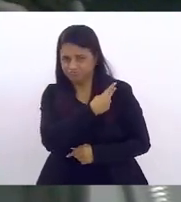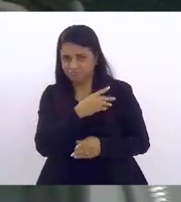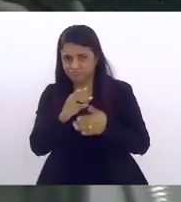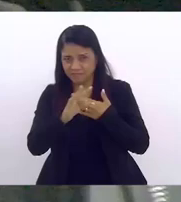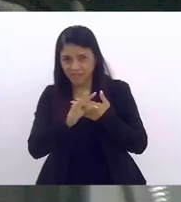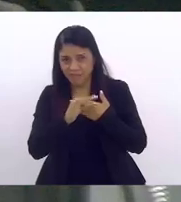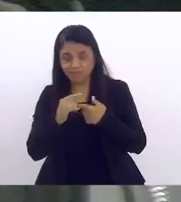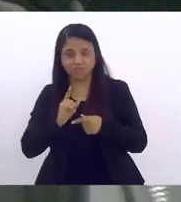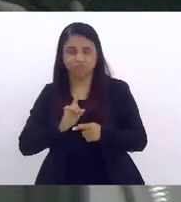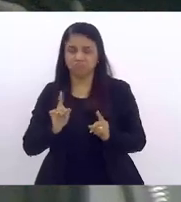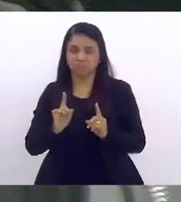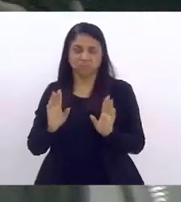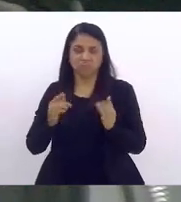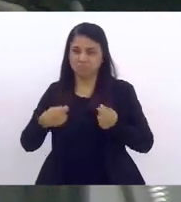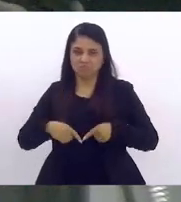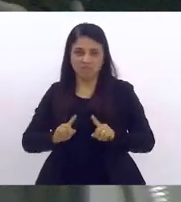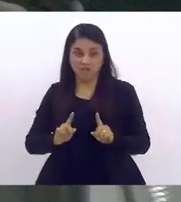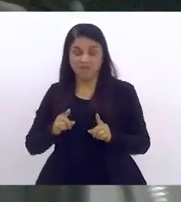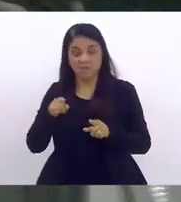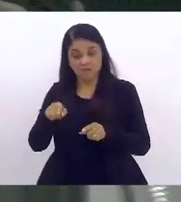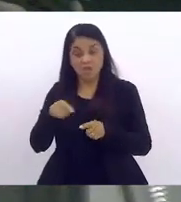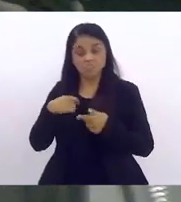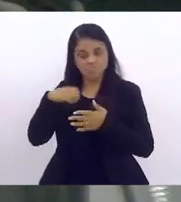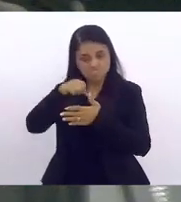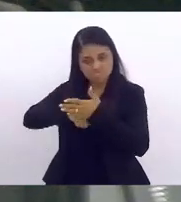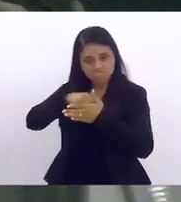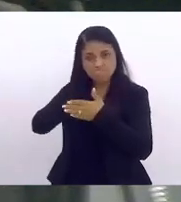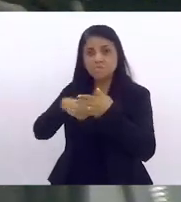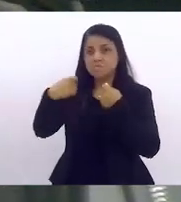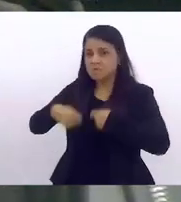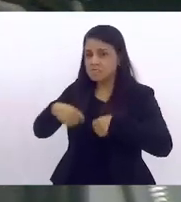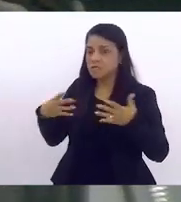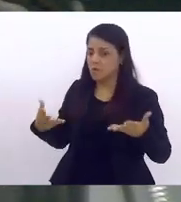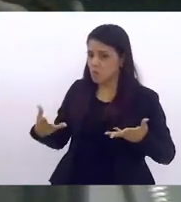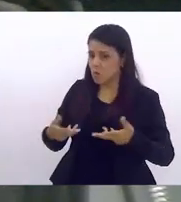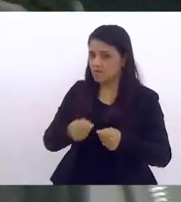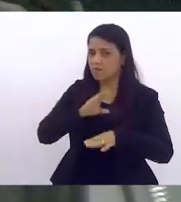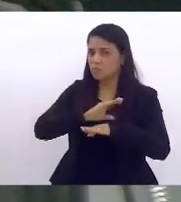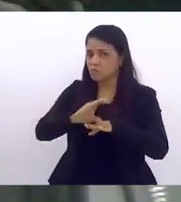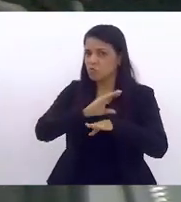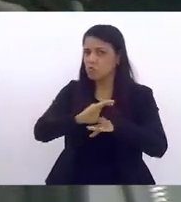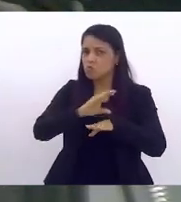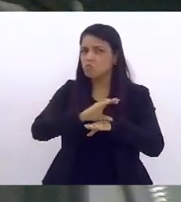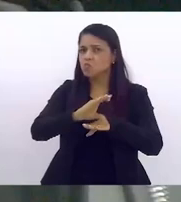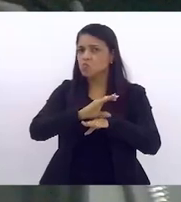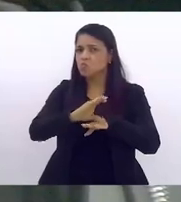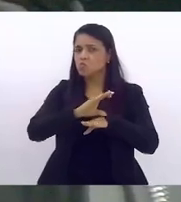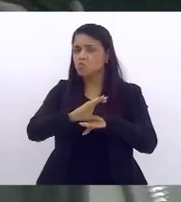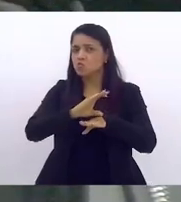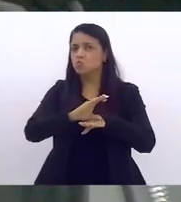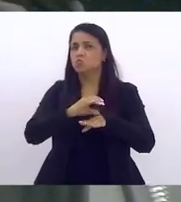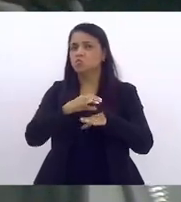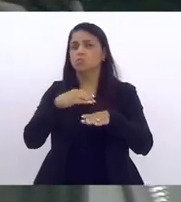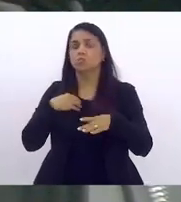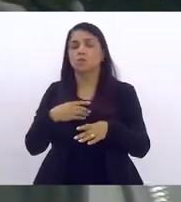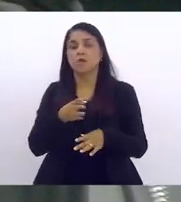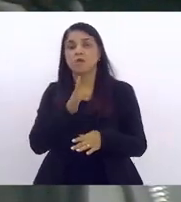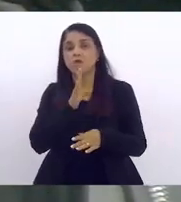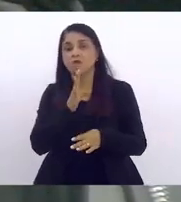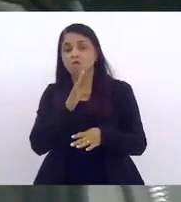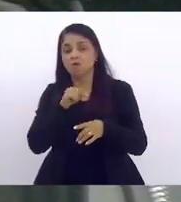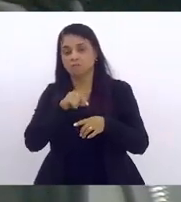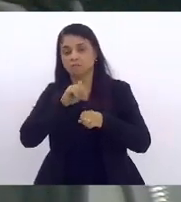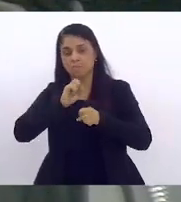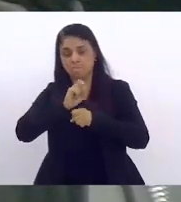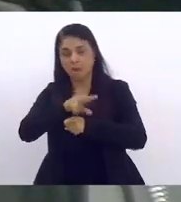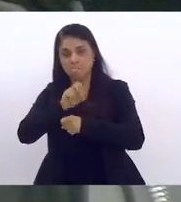isso, porque esse profissional precisa de qualificação e precisa de reconhecimento na carreira.